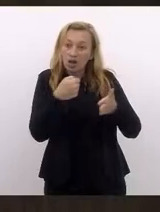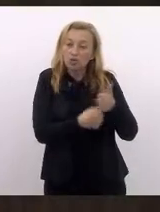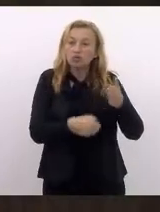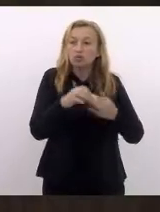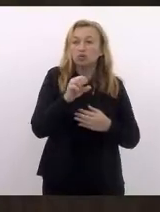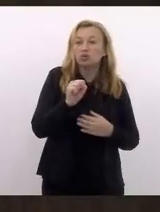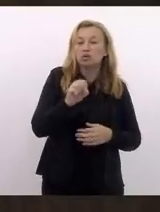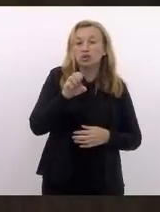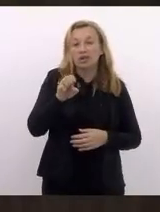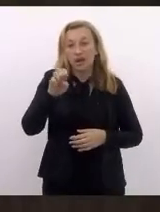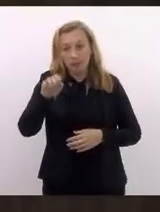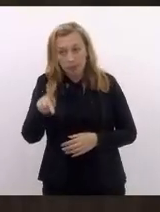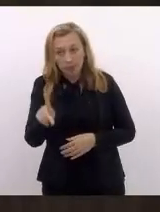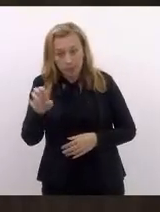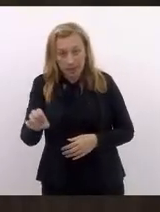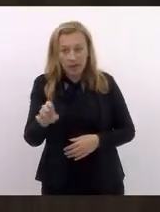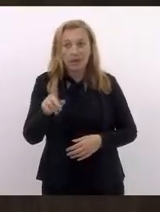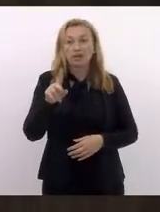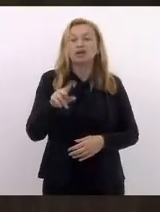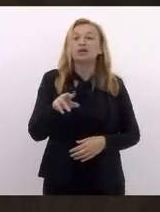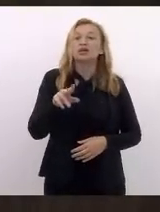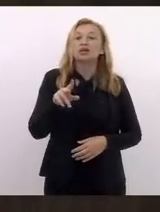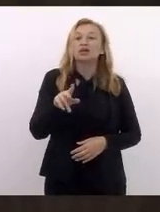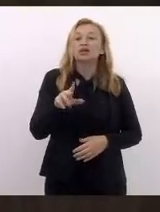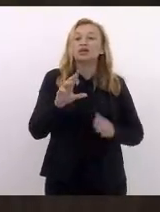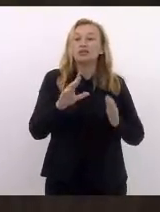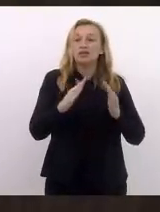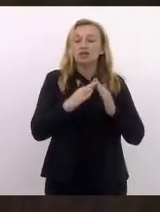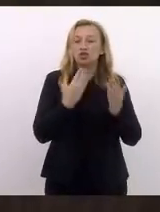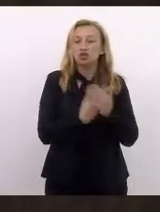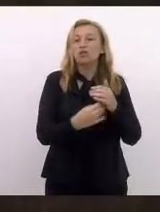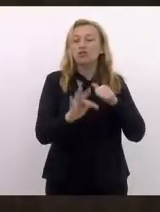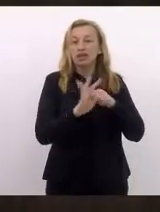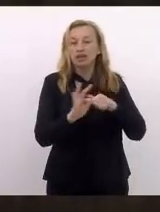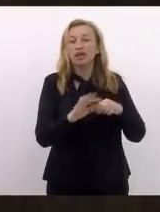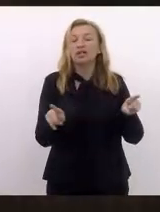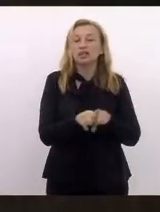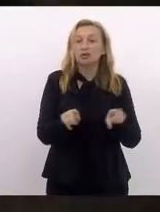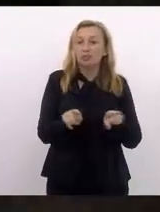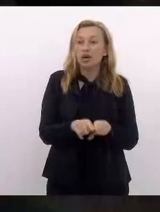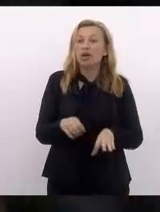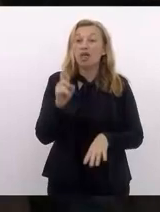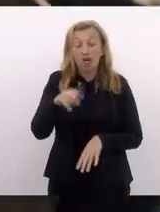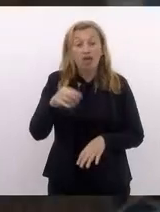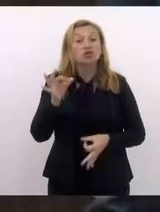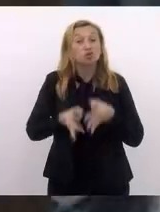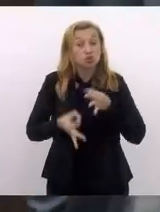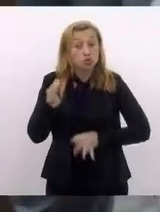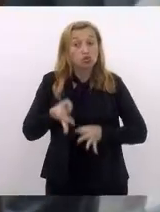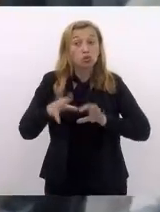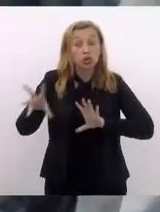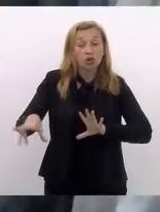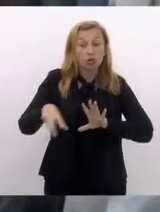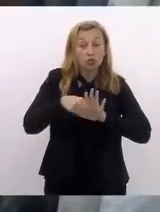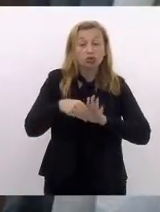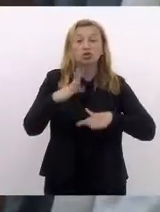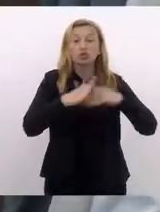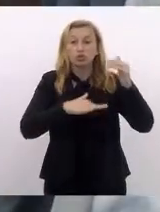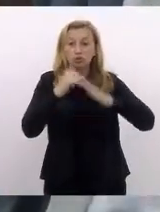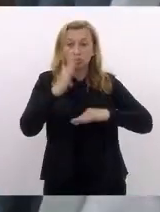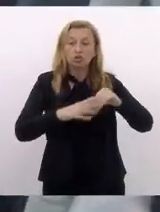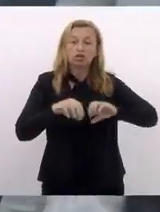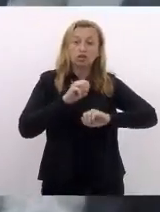do CEP o Ops do sindpefaetec também é importante lembrar porque era muito justo incluir os